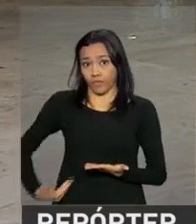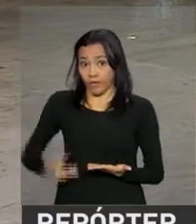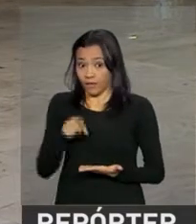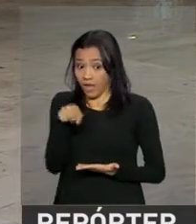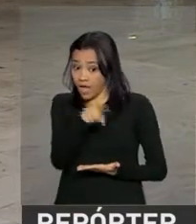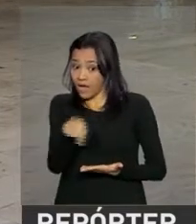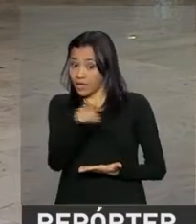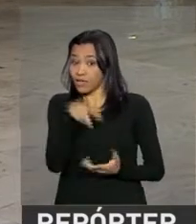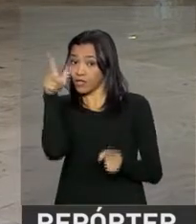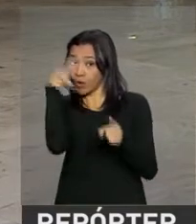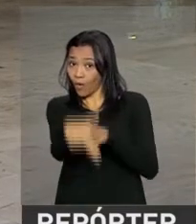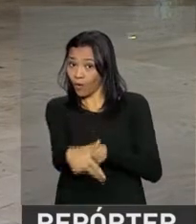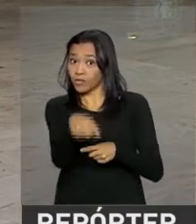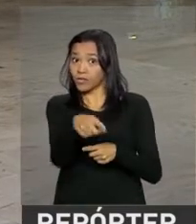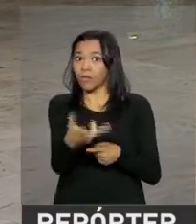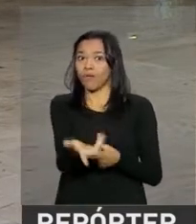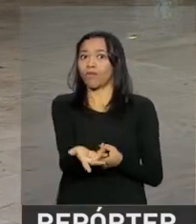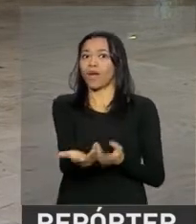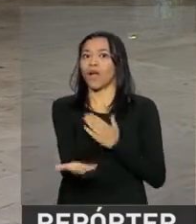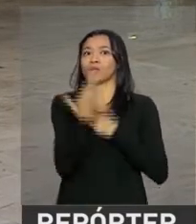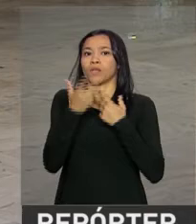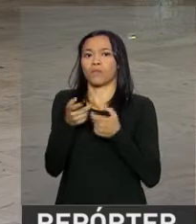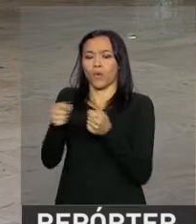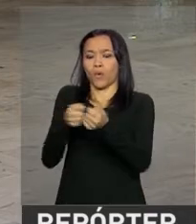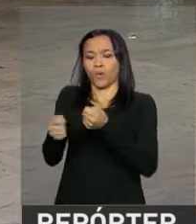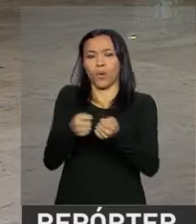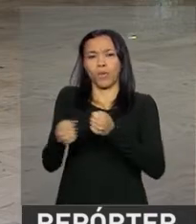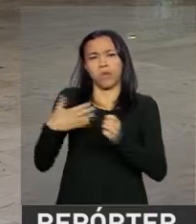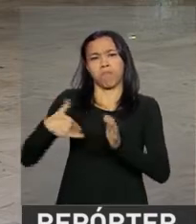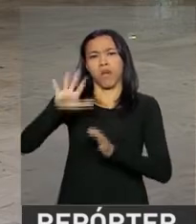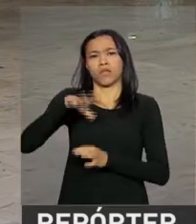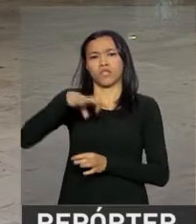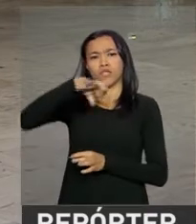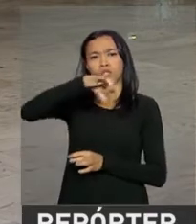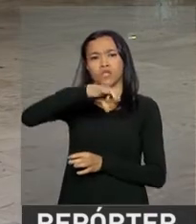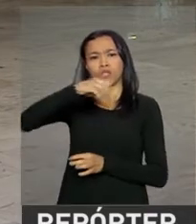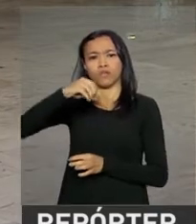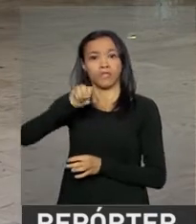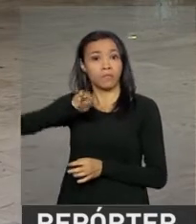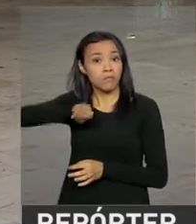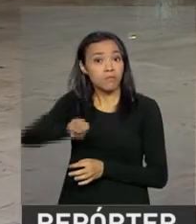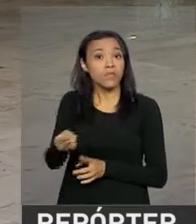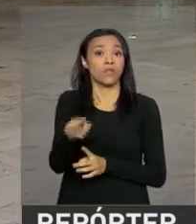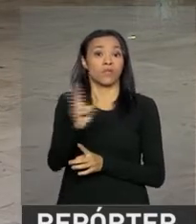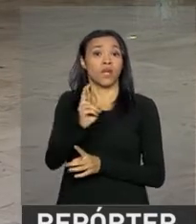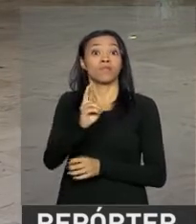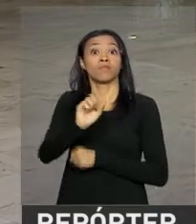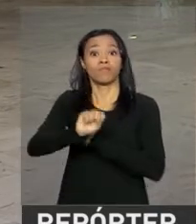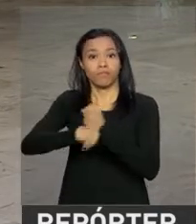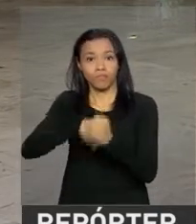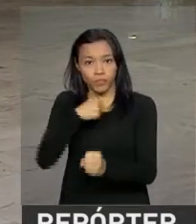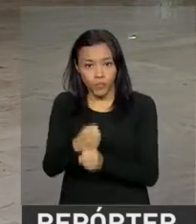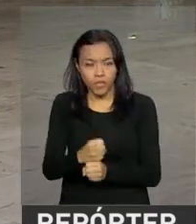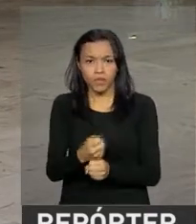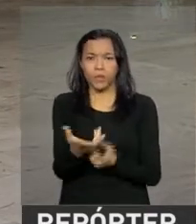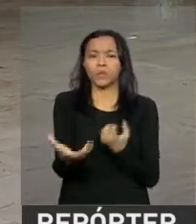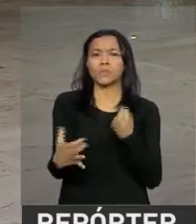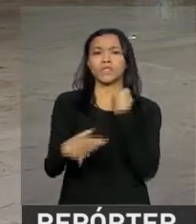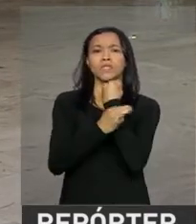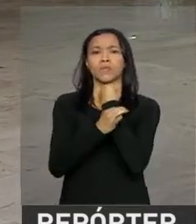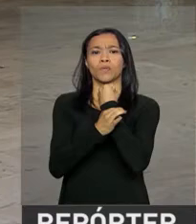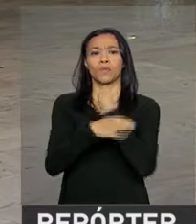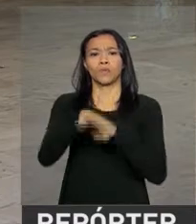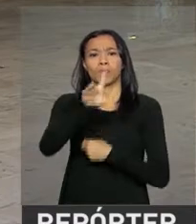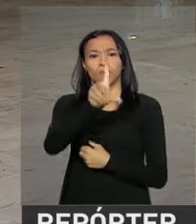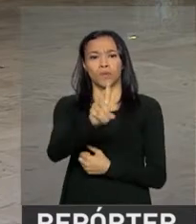apenas esse corte gere uma economia de mais de 900 milhões de reais por ano. O seguro defeso é um benefício pago